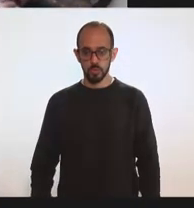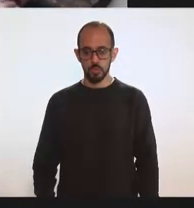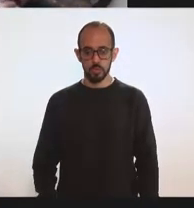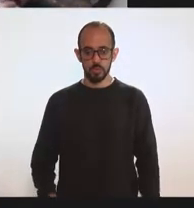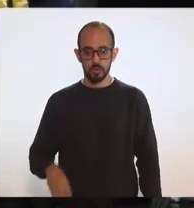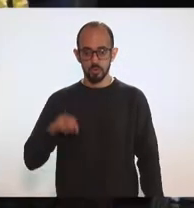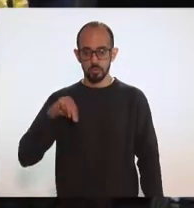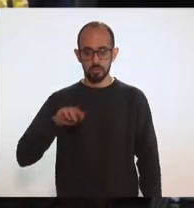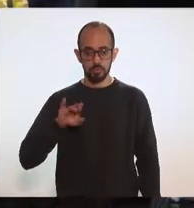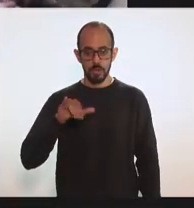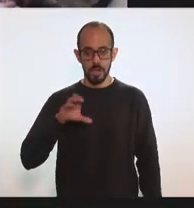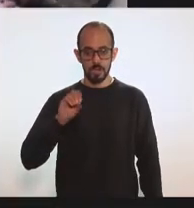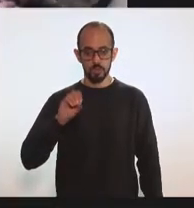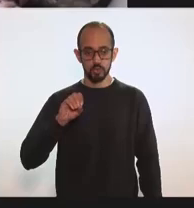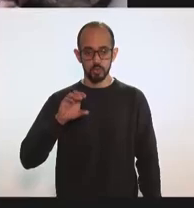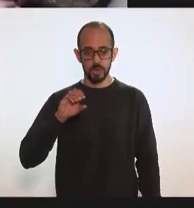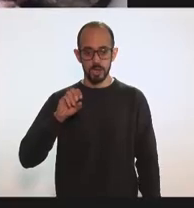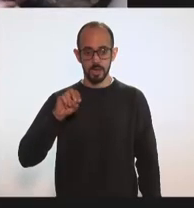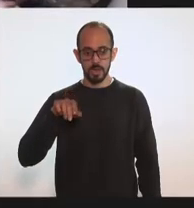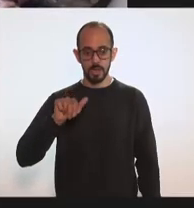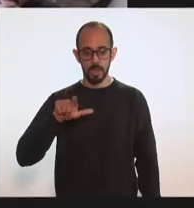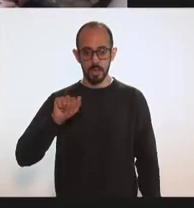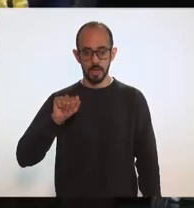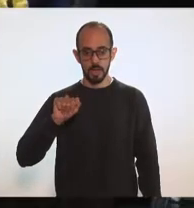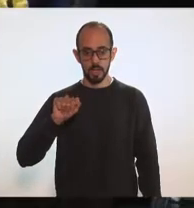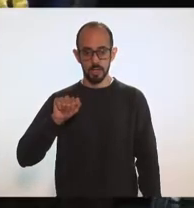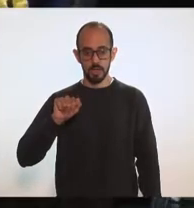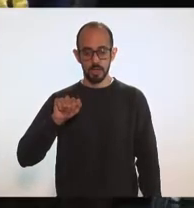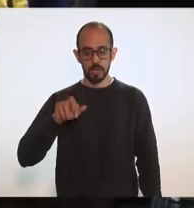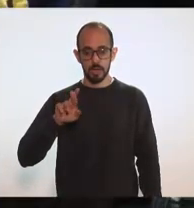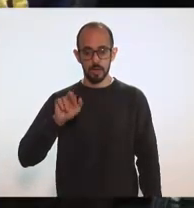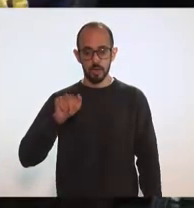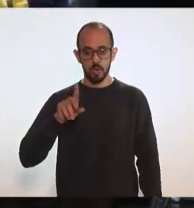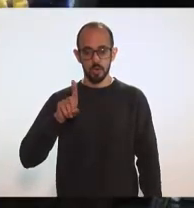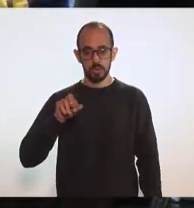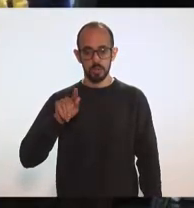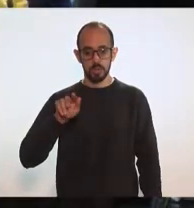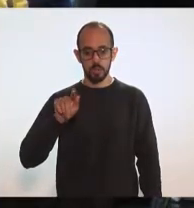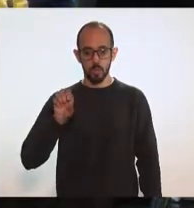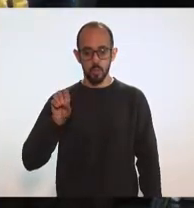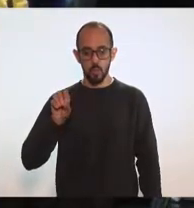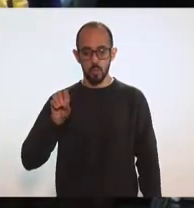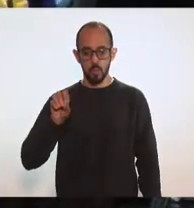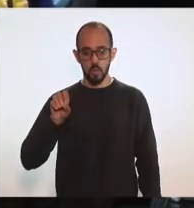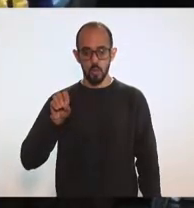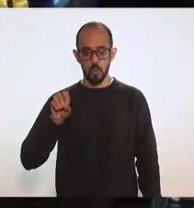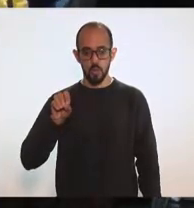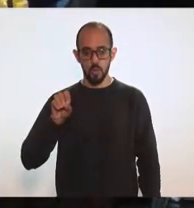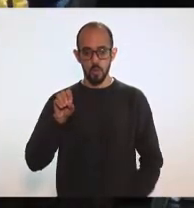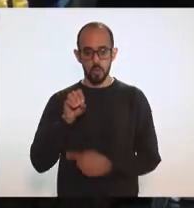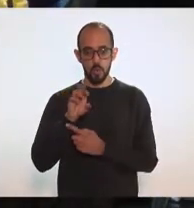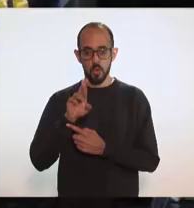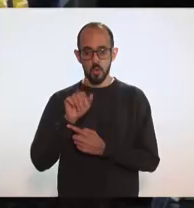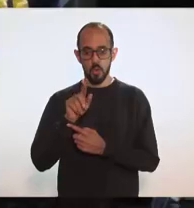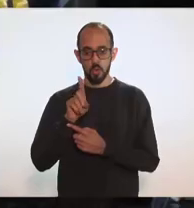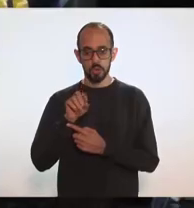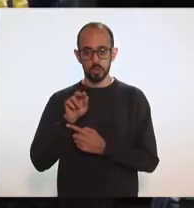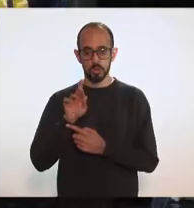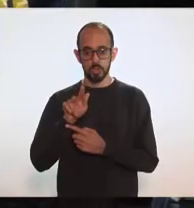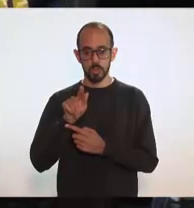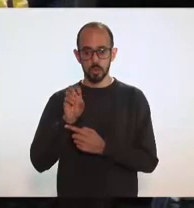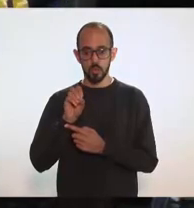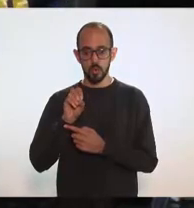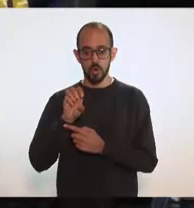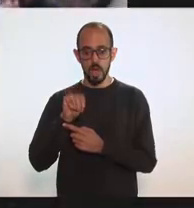Deputado Márcio Canella. Deputado Rodrigo Bacelar. Deputado Rodrigo Bacelar. Deputado Rodrigo